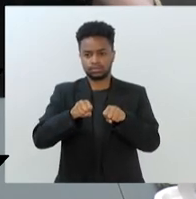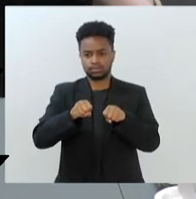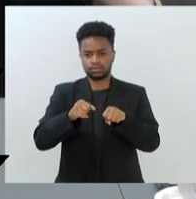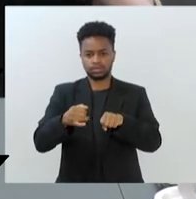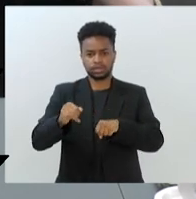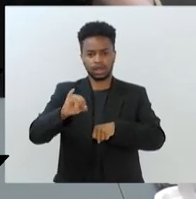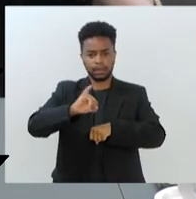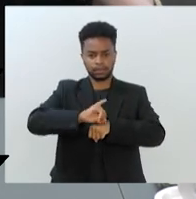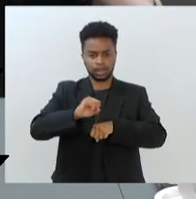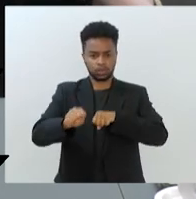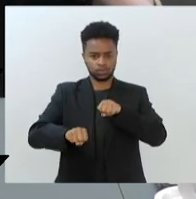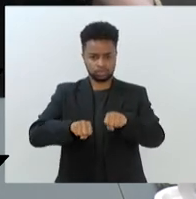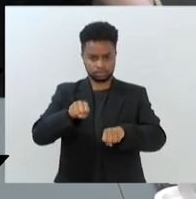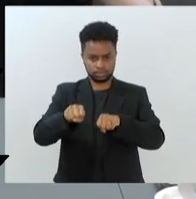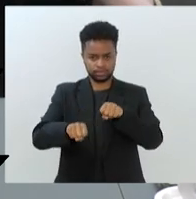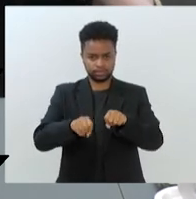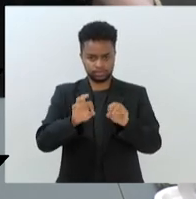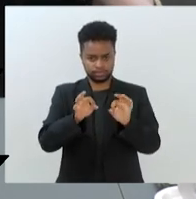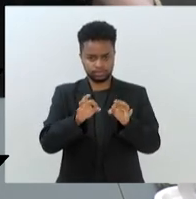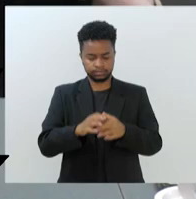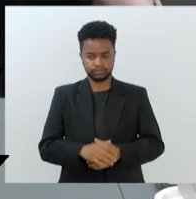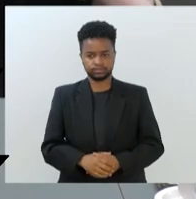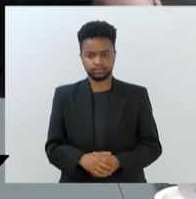capital do ciclismo,